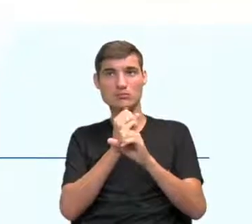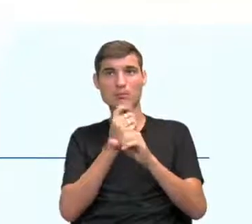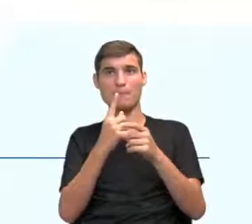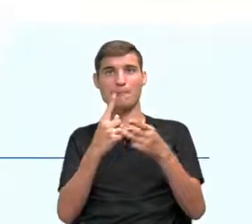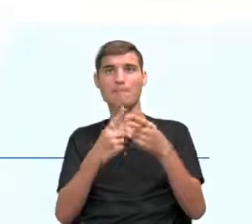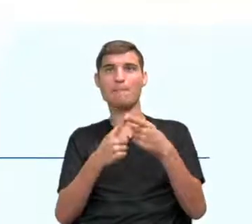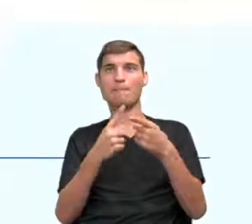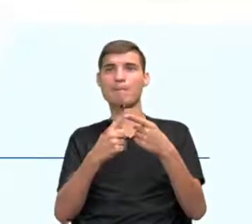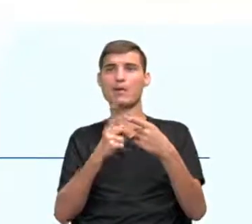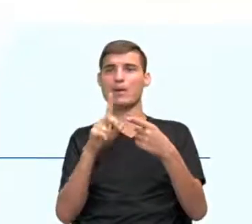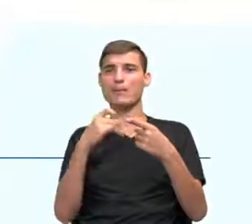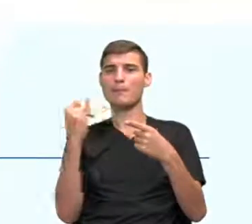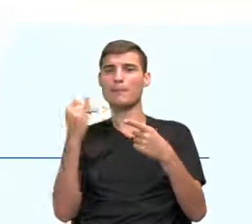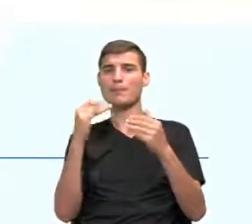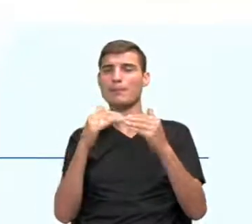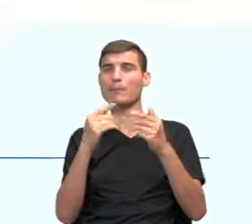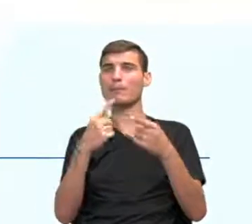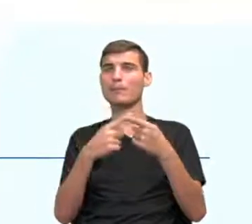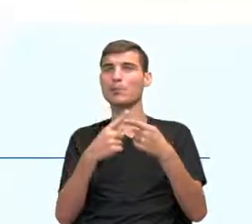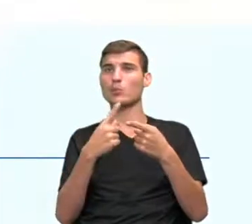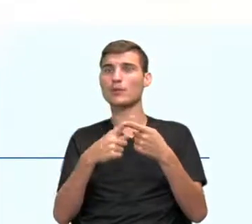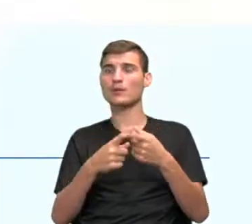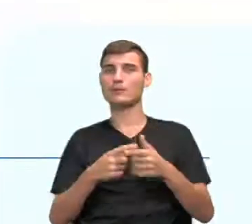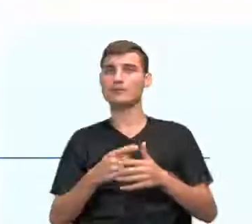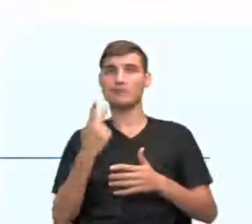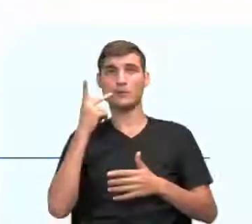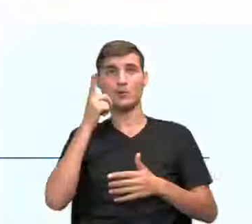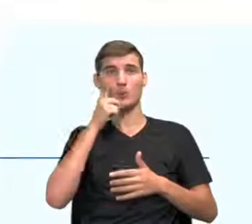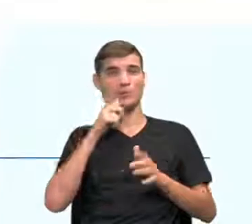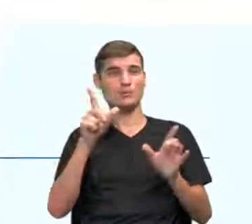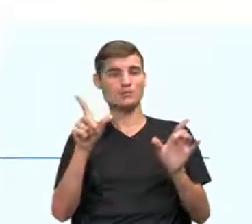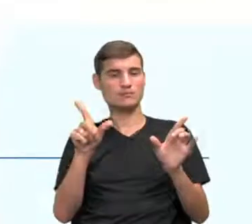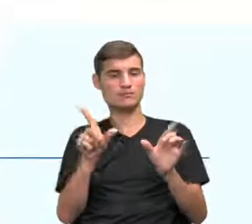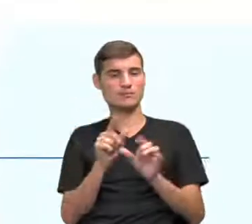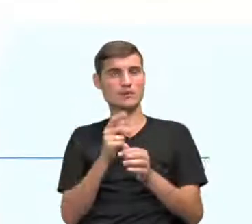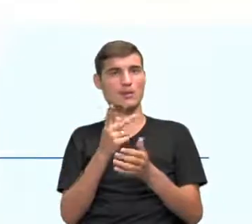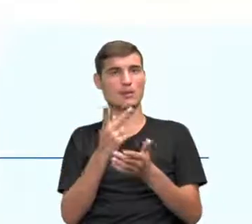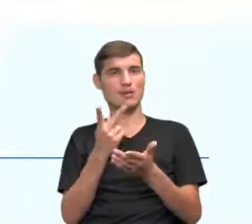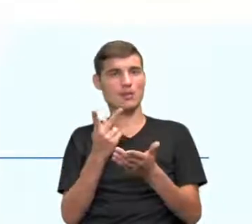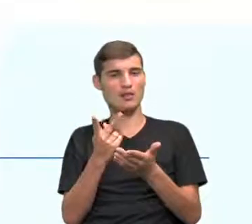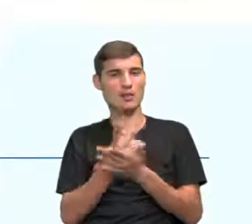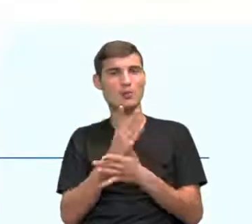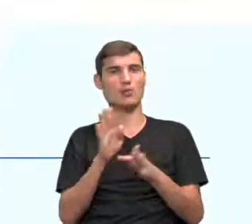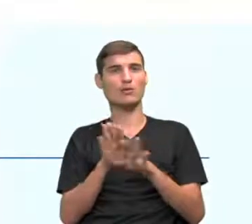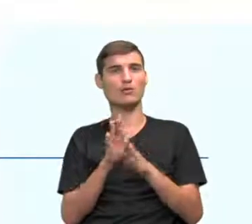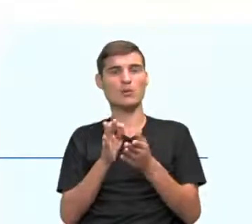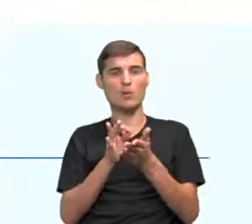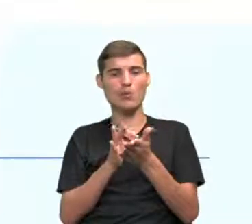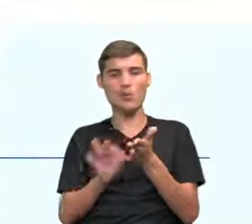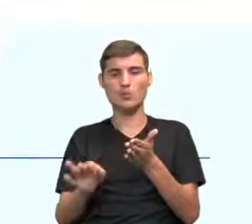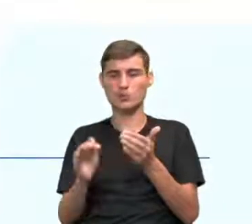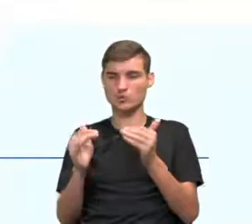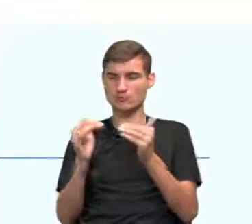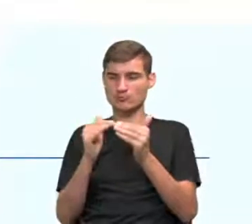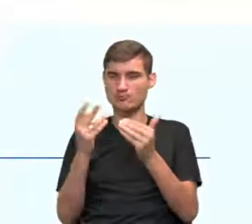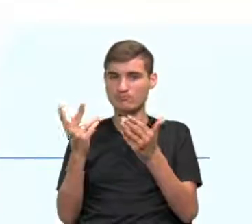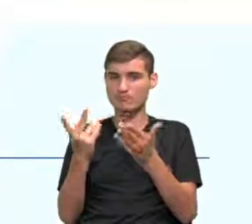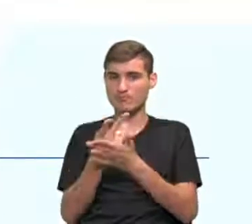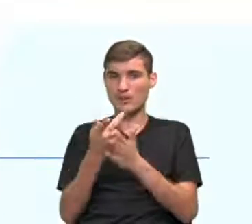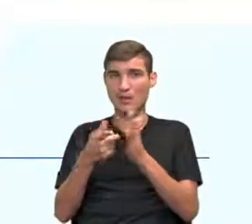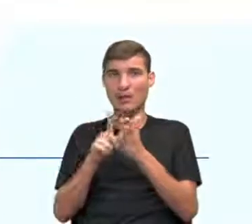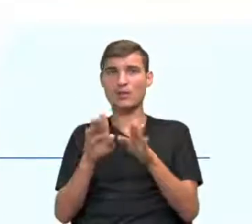é importante a gente fazer isso? Para reduzir erro, para corrigir efeito do canal e